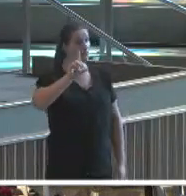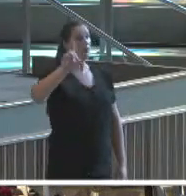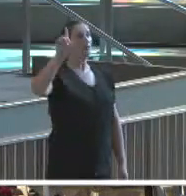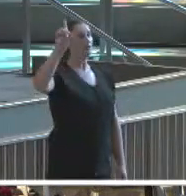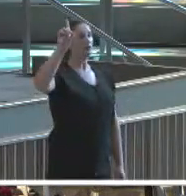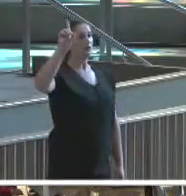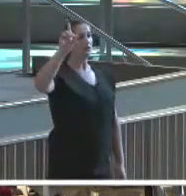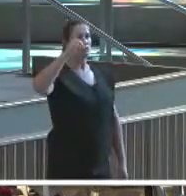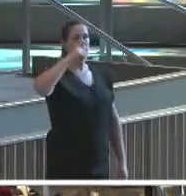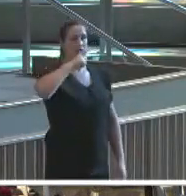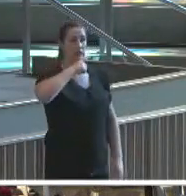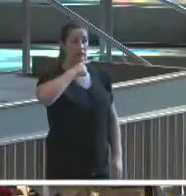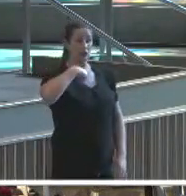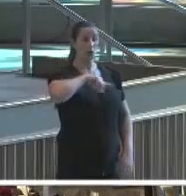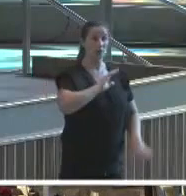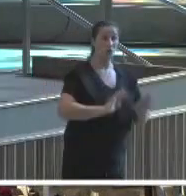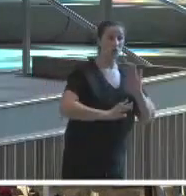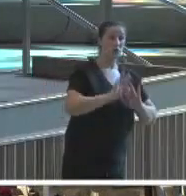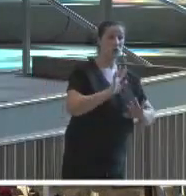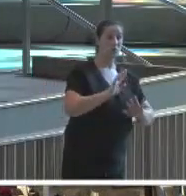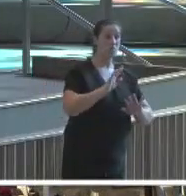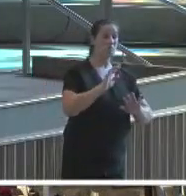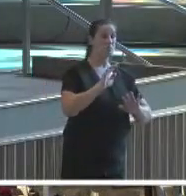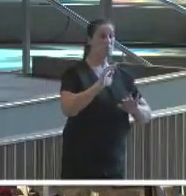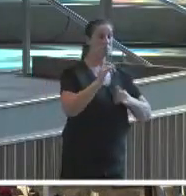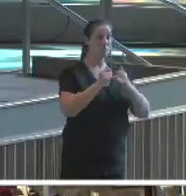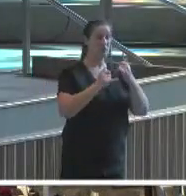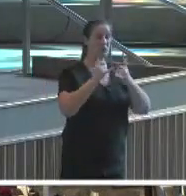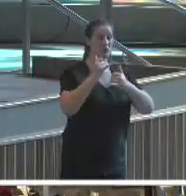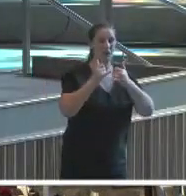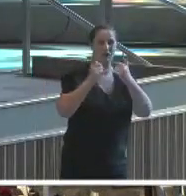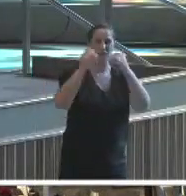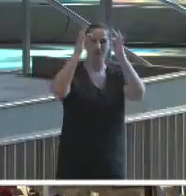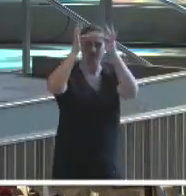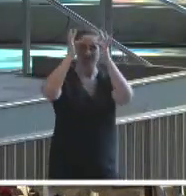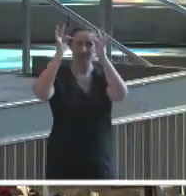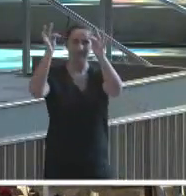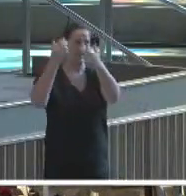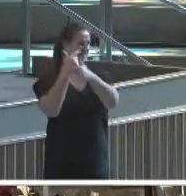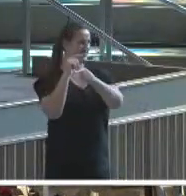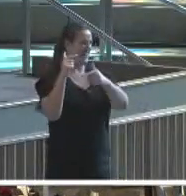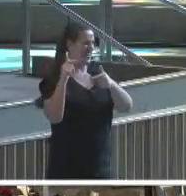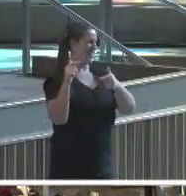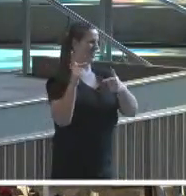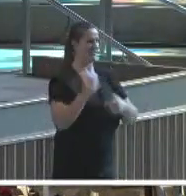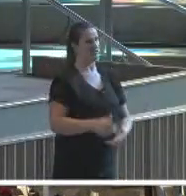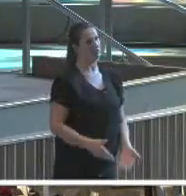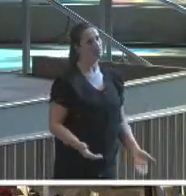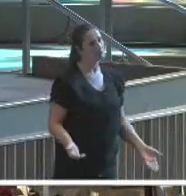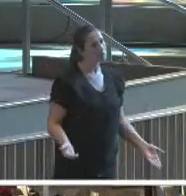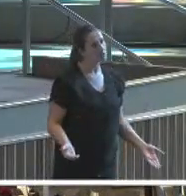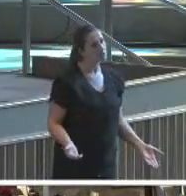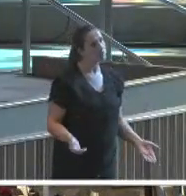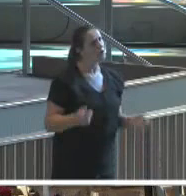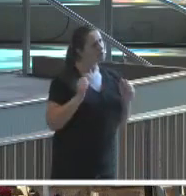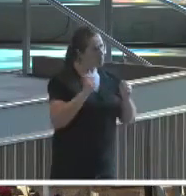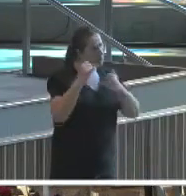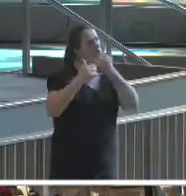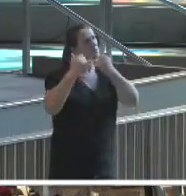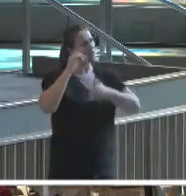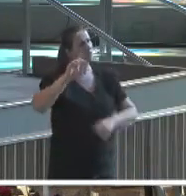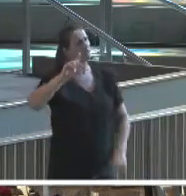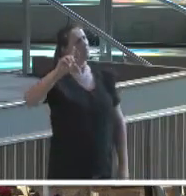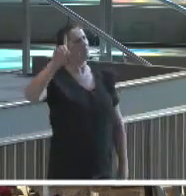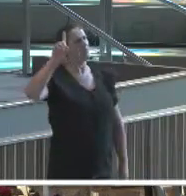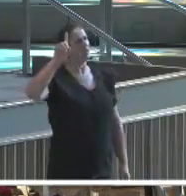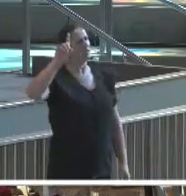A gente brinca com a infidelidade, achando que a gente pode brincar com Deus, mas andar na presença